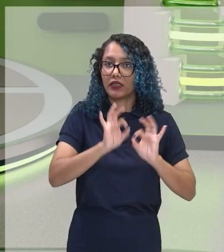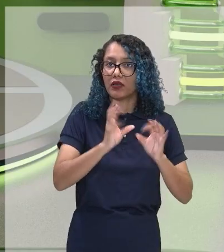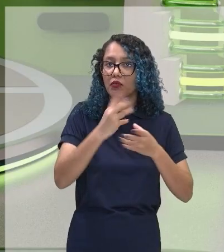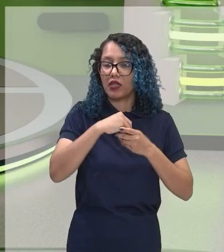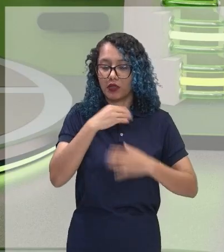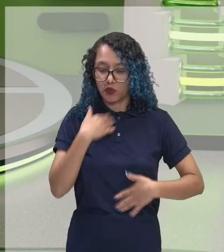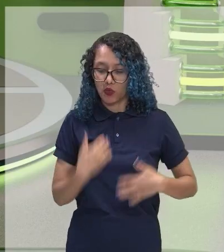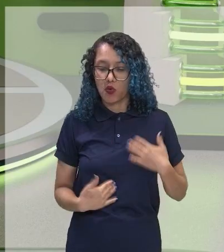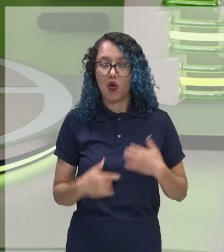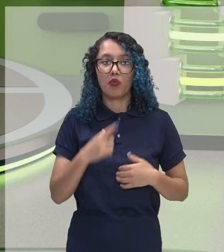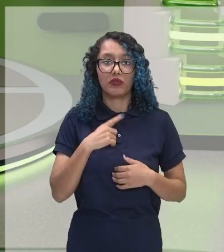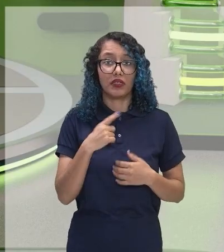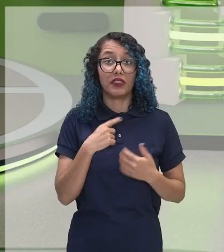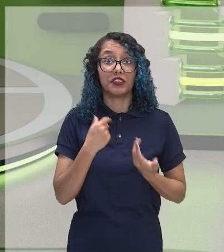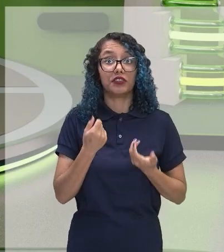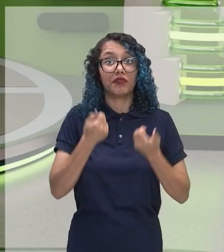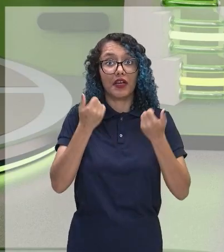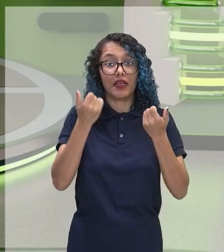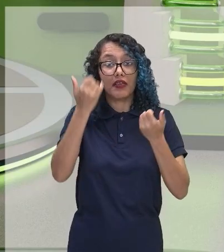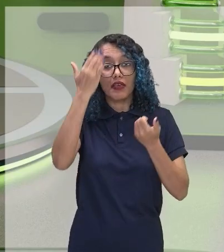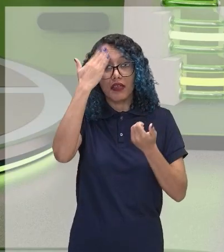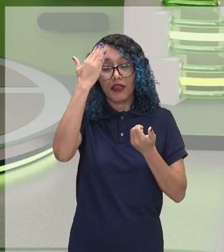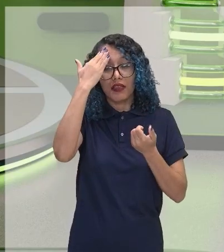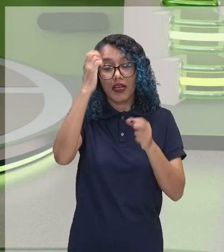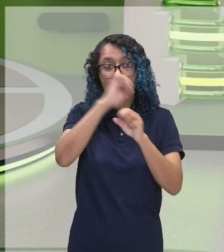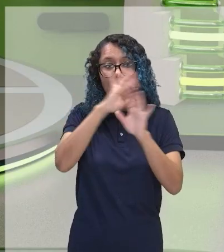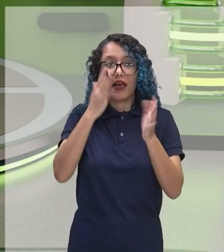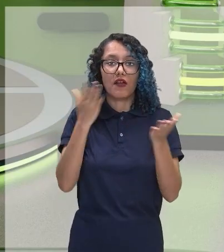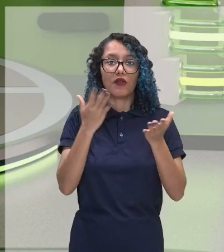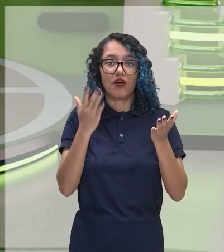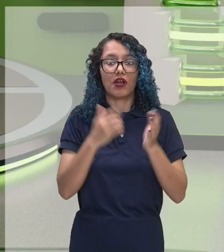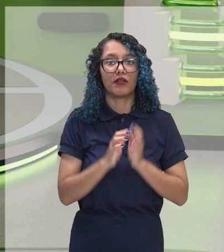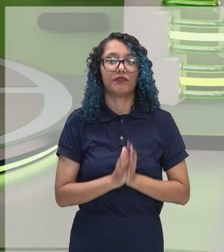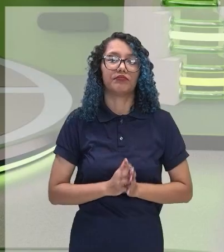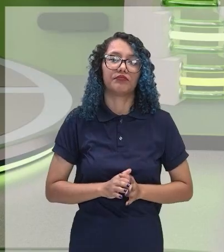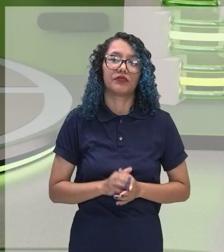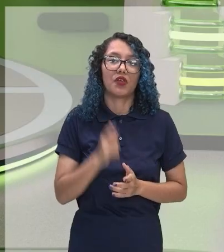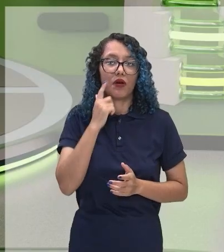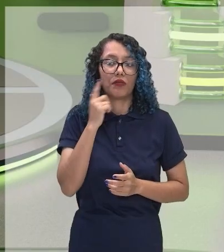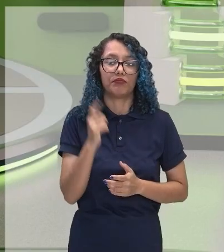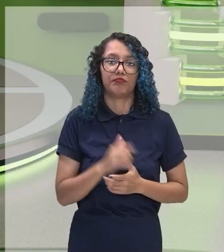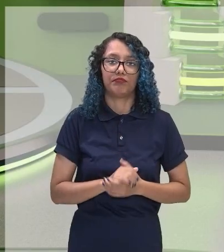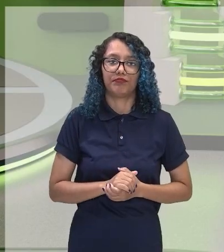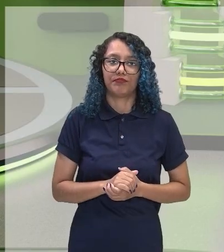como funciona, né, esse relógio aí da puberdade, certo? Então, observe.